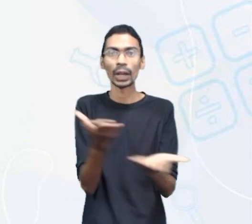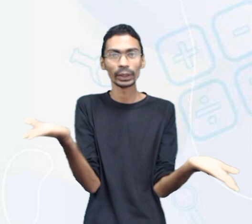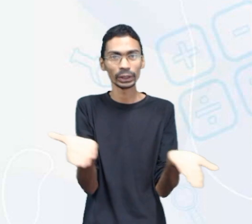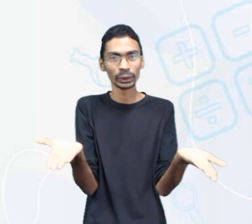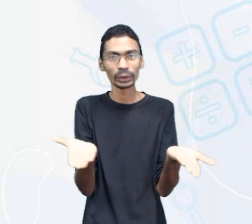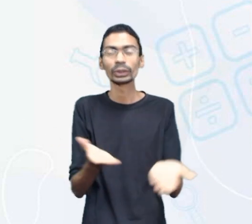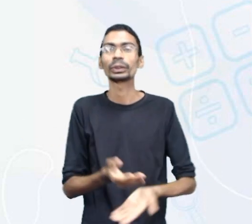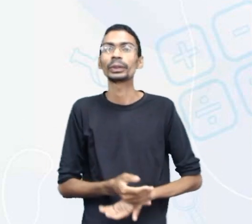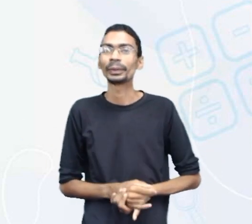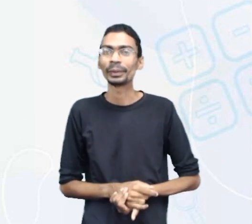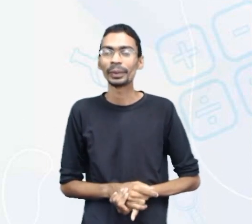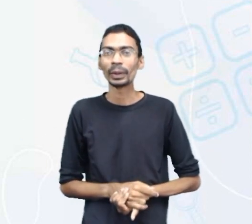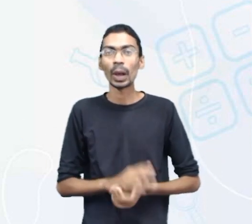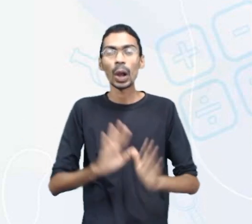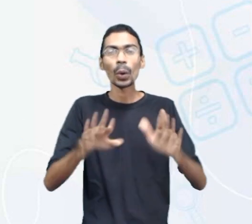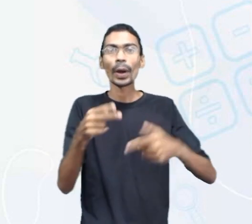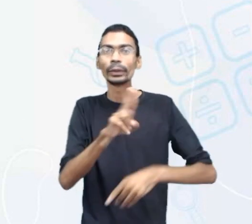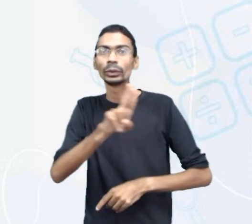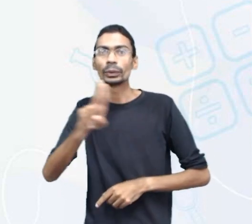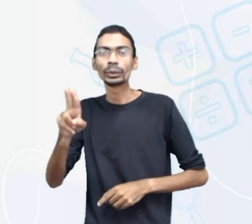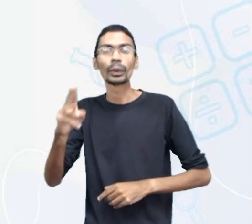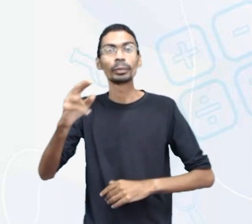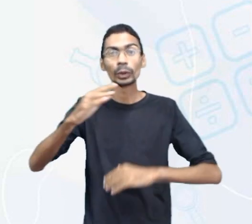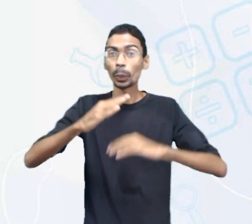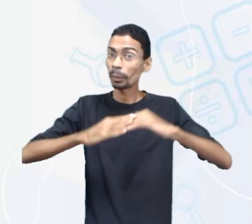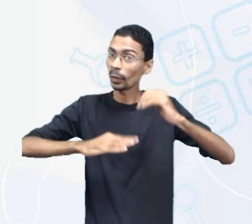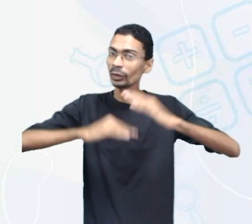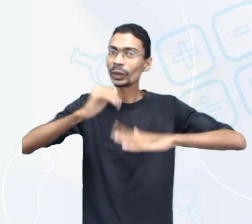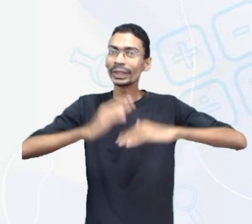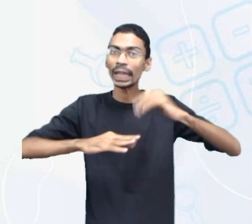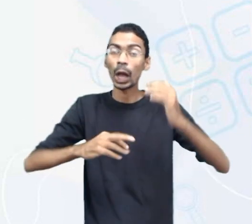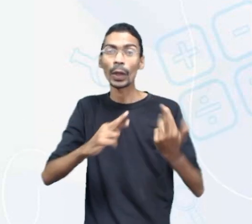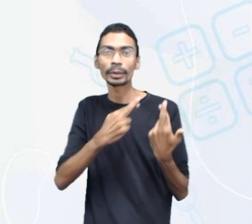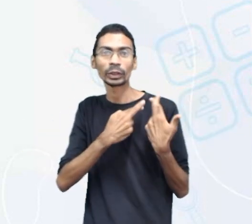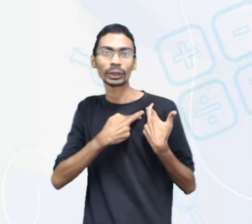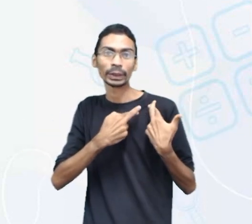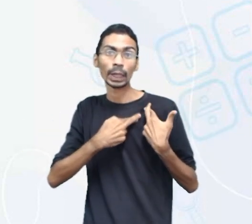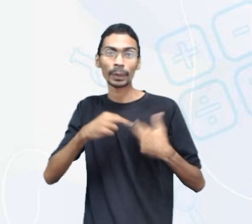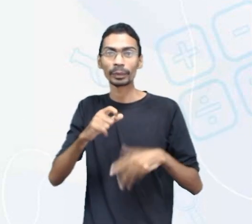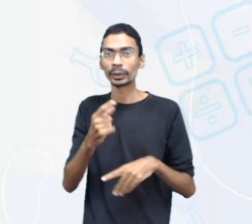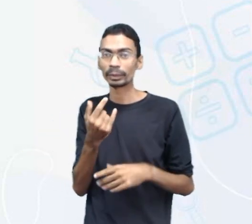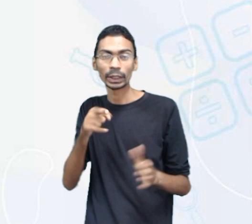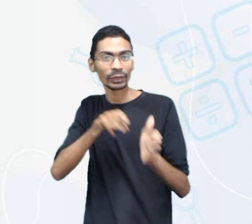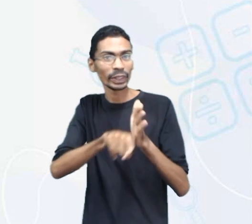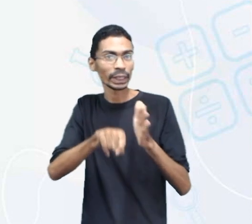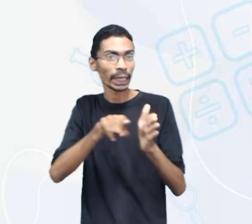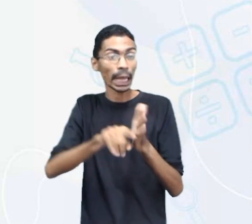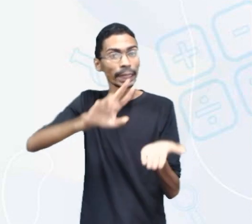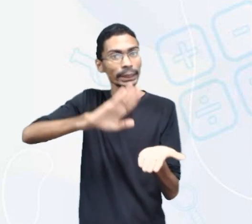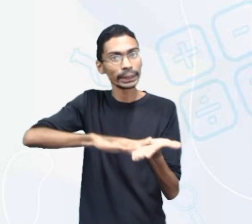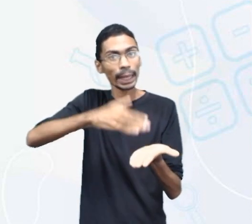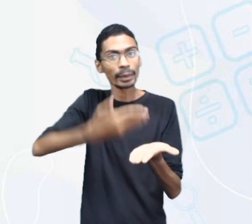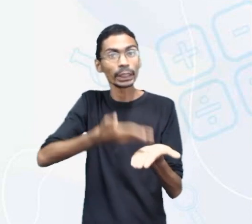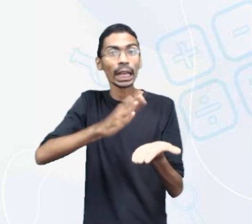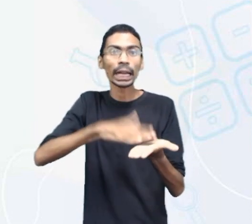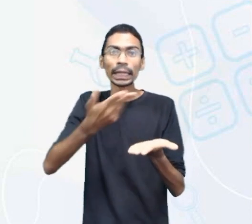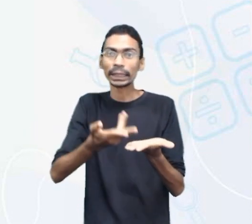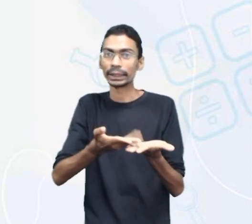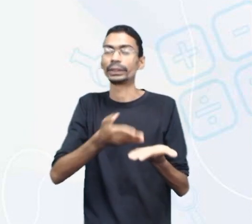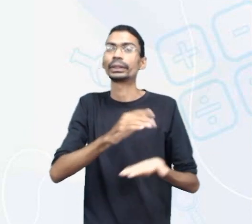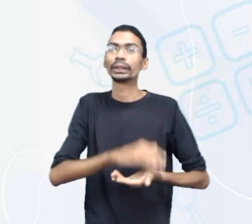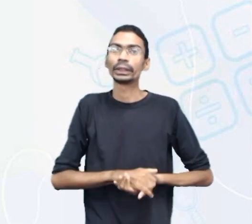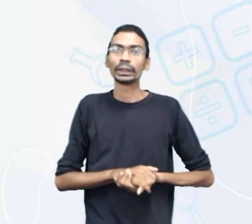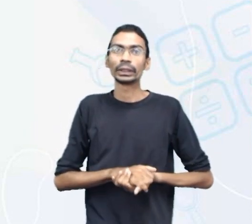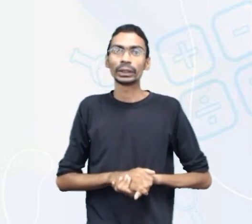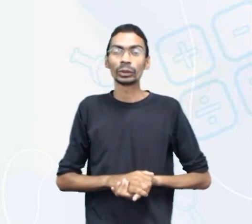aula de hoje Qual o nome do profissional responsável por investigar interpretar criticamente